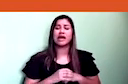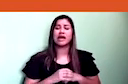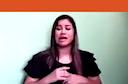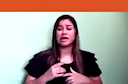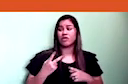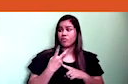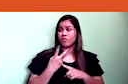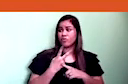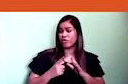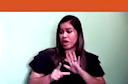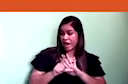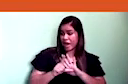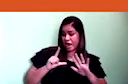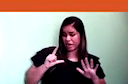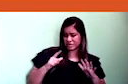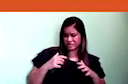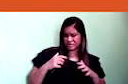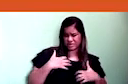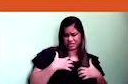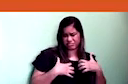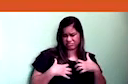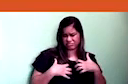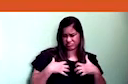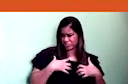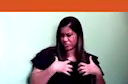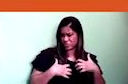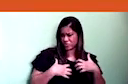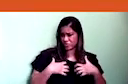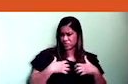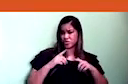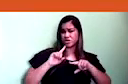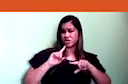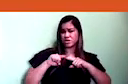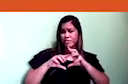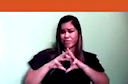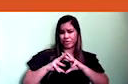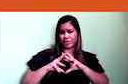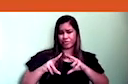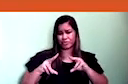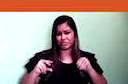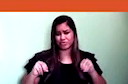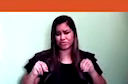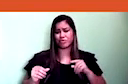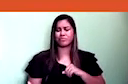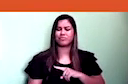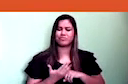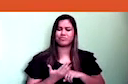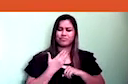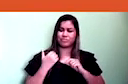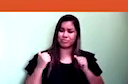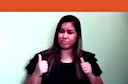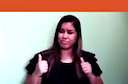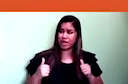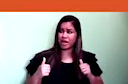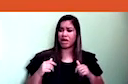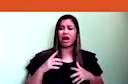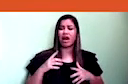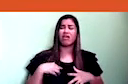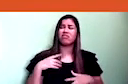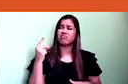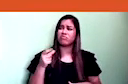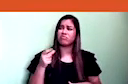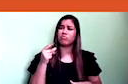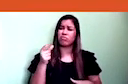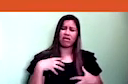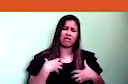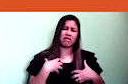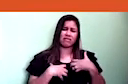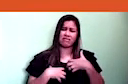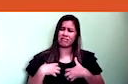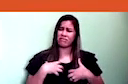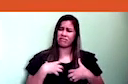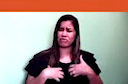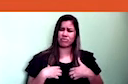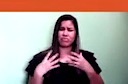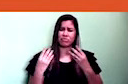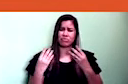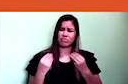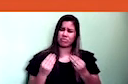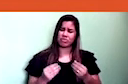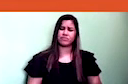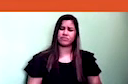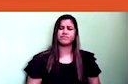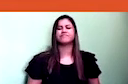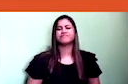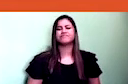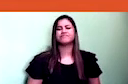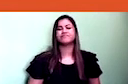quanto mais cedo você cuidar daquilo, mais cedo você restabelece a sua saúde, né? Aqui eu trouxe só um perfil